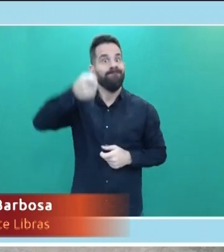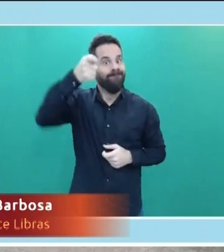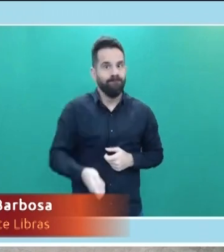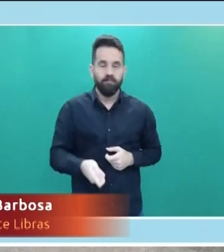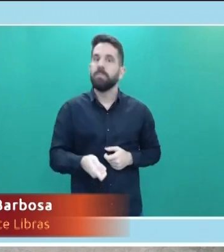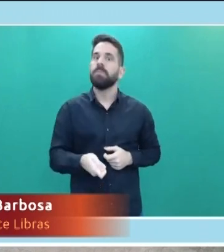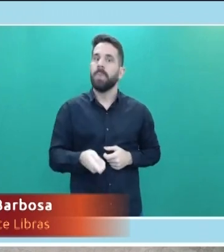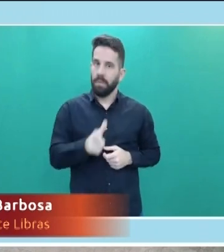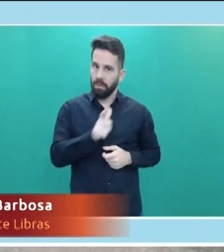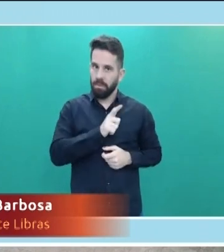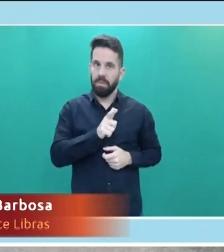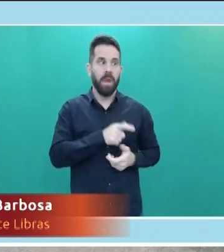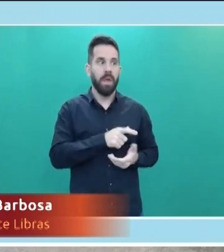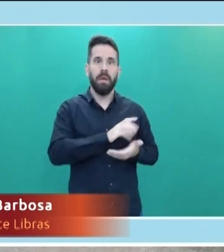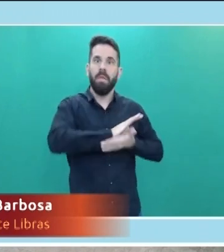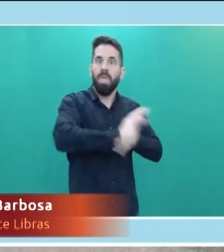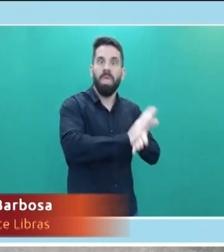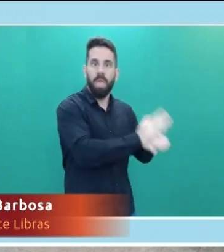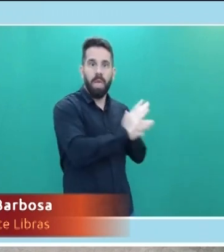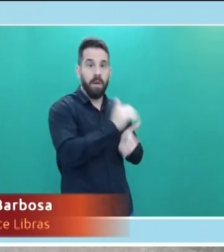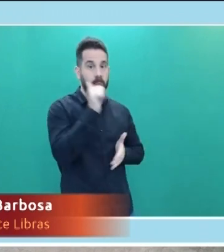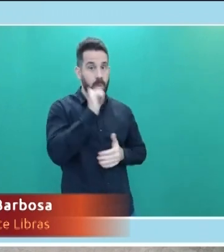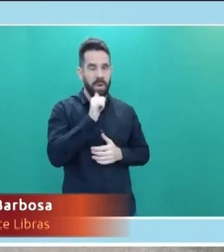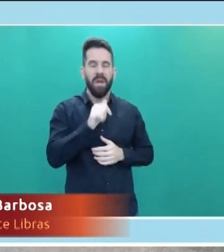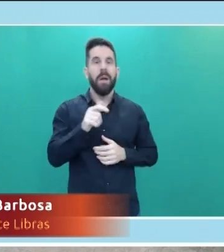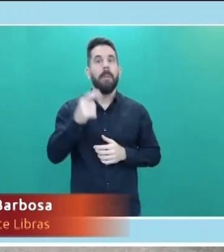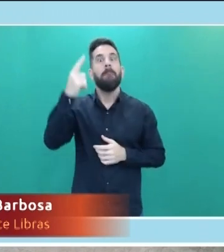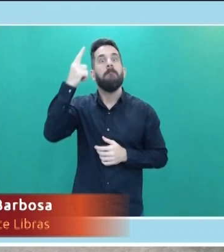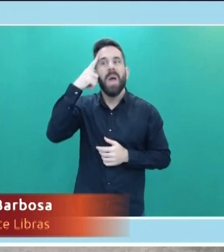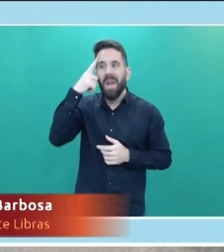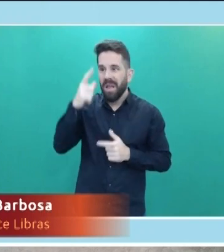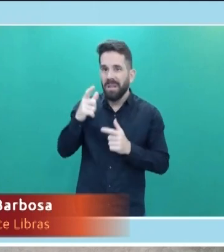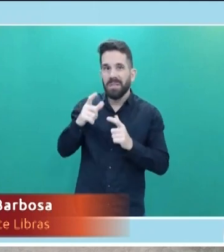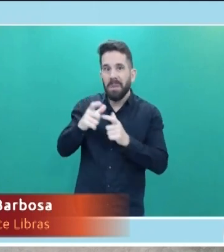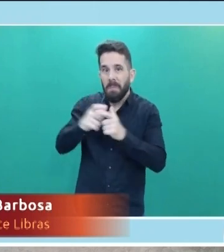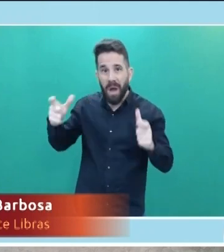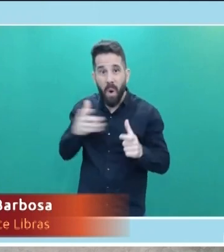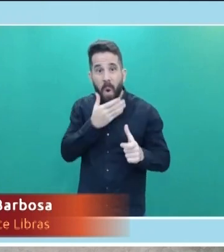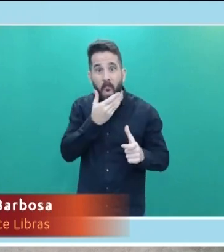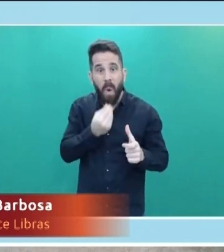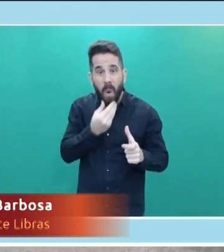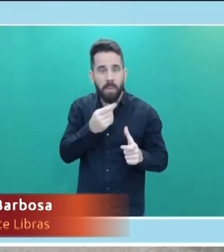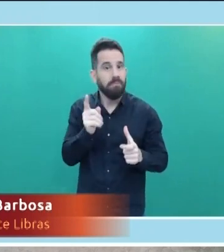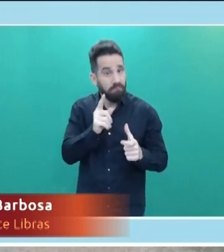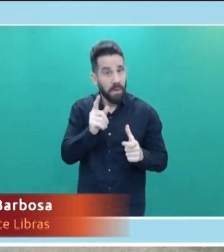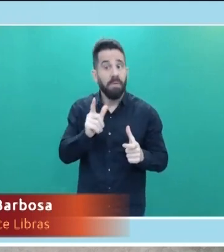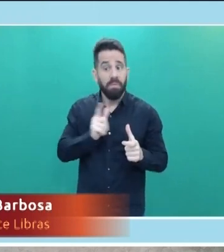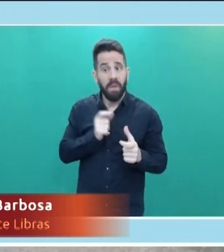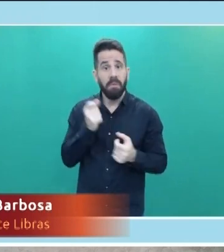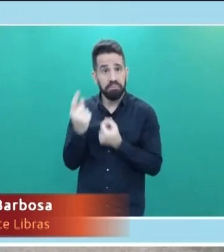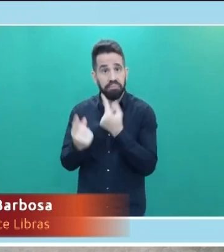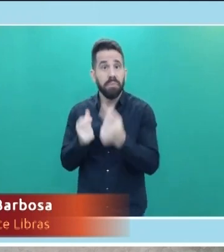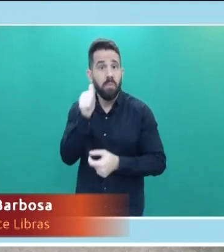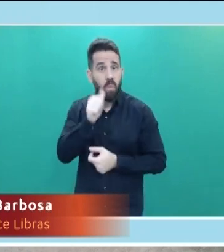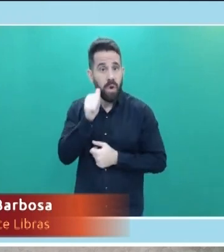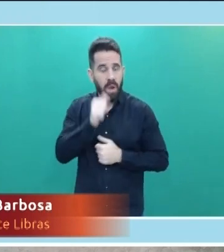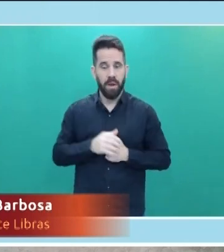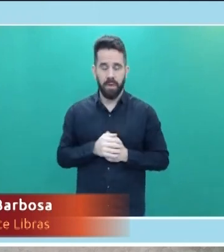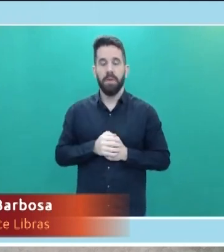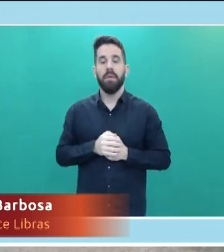aqueles rapazes, e não tem só homens, né? Tem mulheres também incels. Então, os incels misóginos são aqueles rapazes